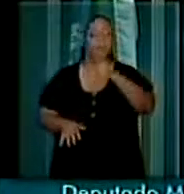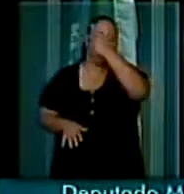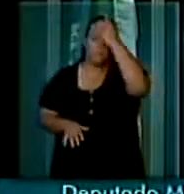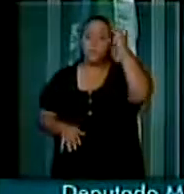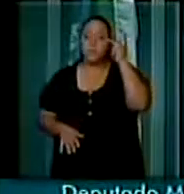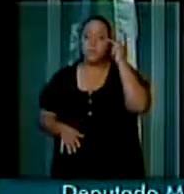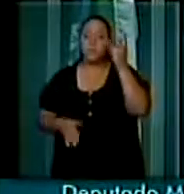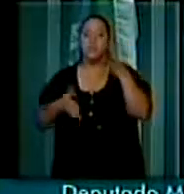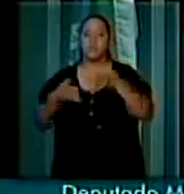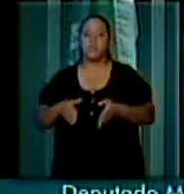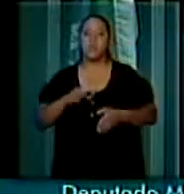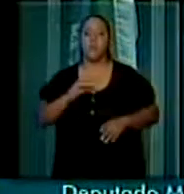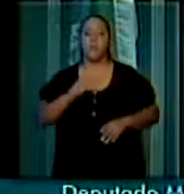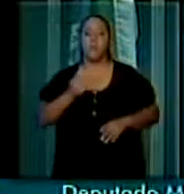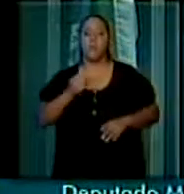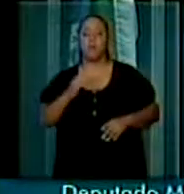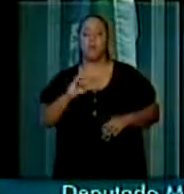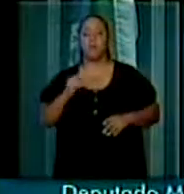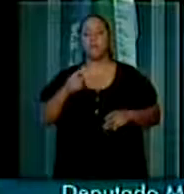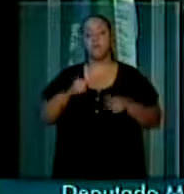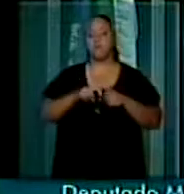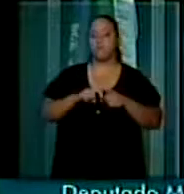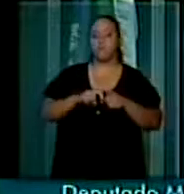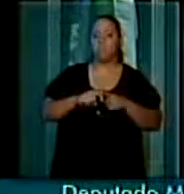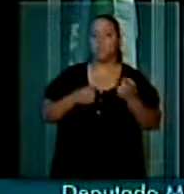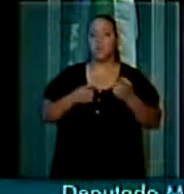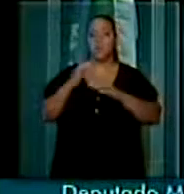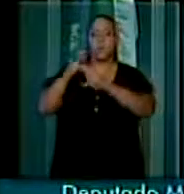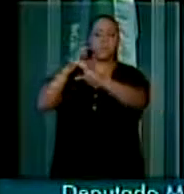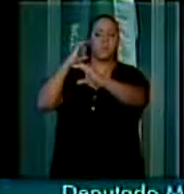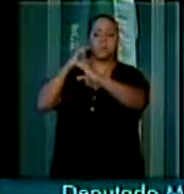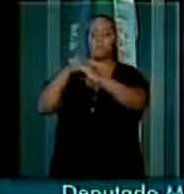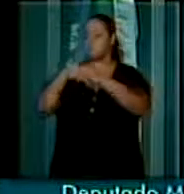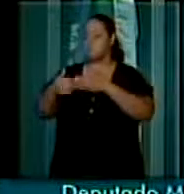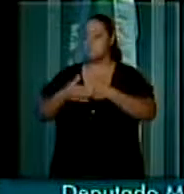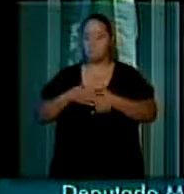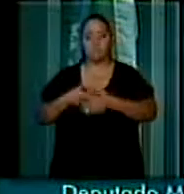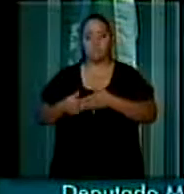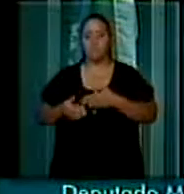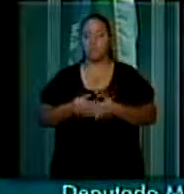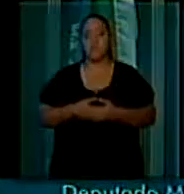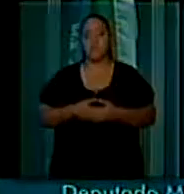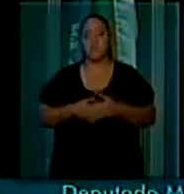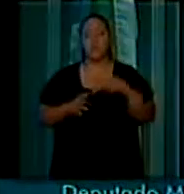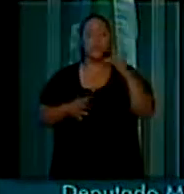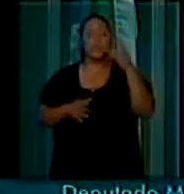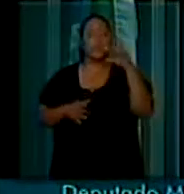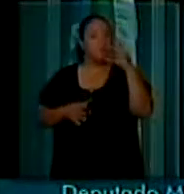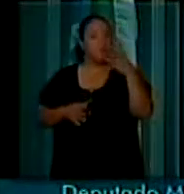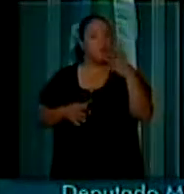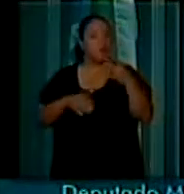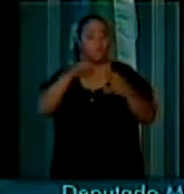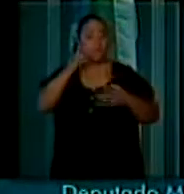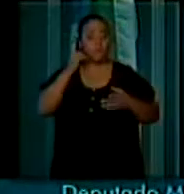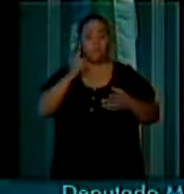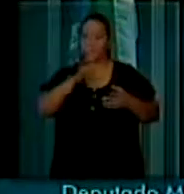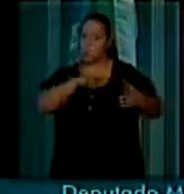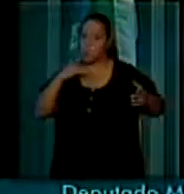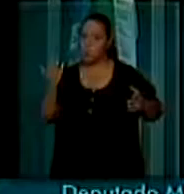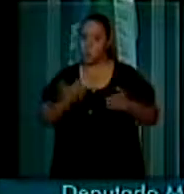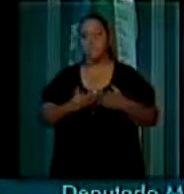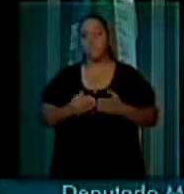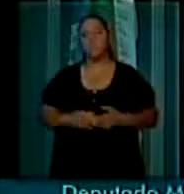OAB ou à classe médica, ou aos engenheiros, qualquer que seja, não só parlamentares, mas que